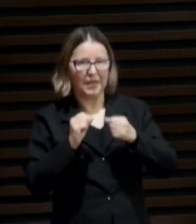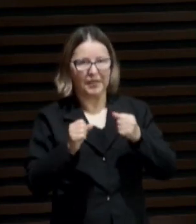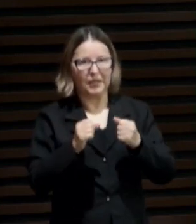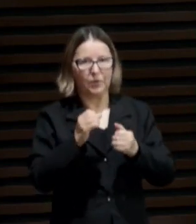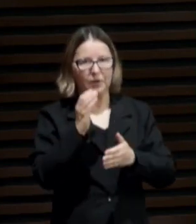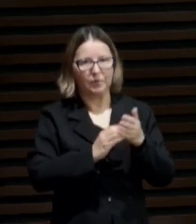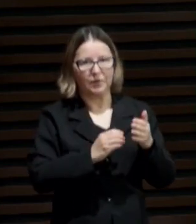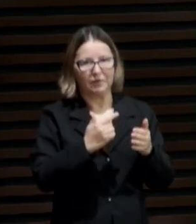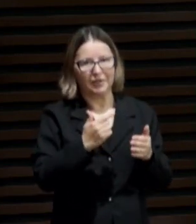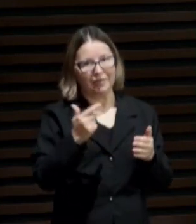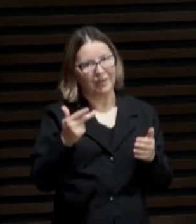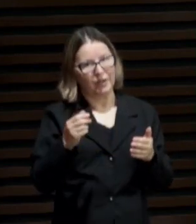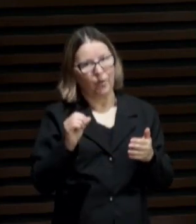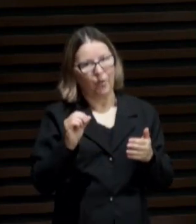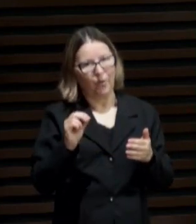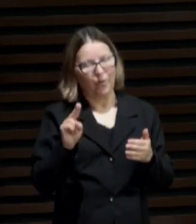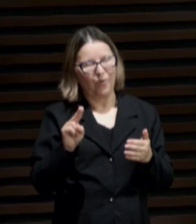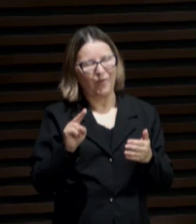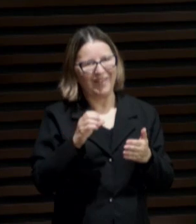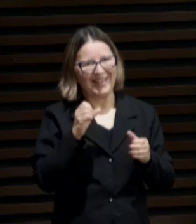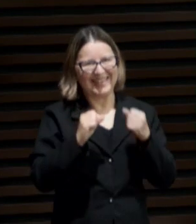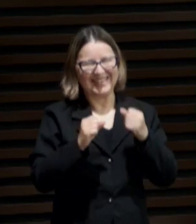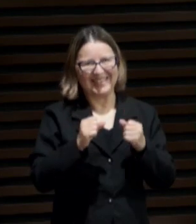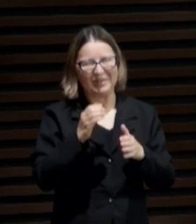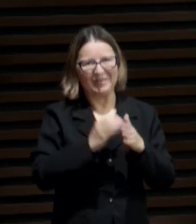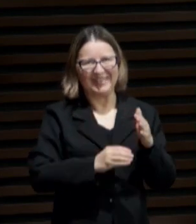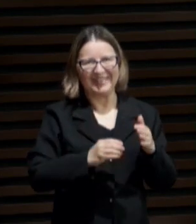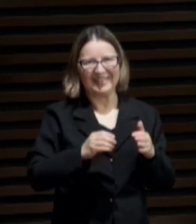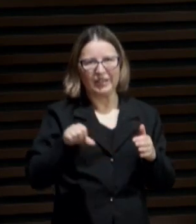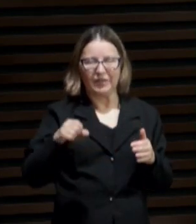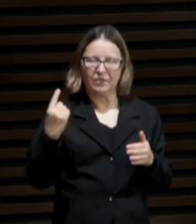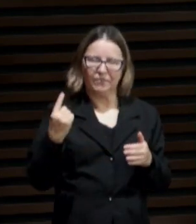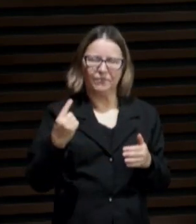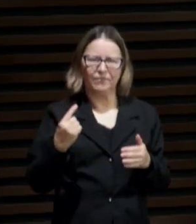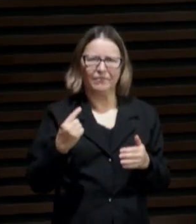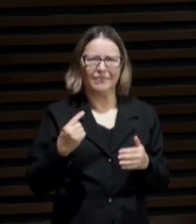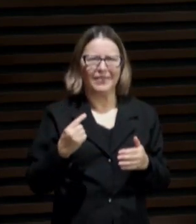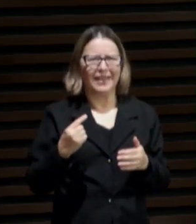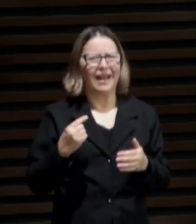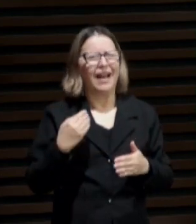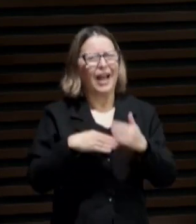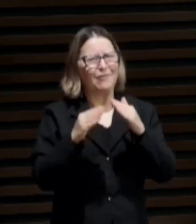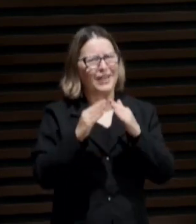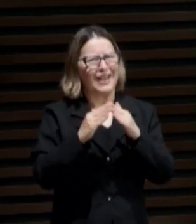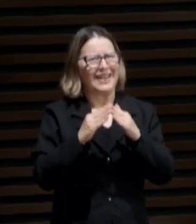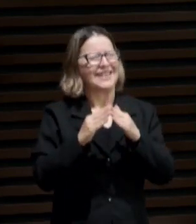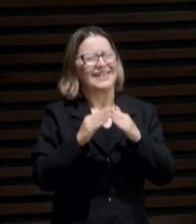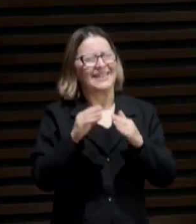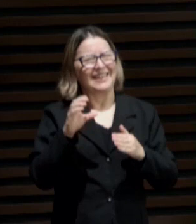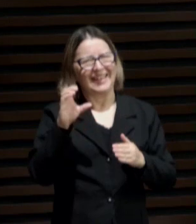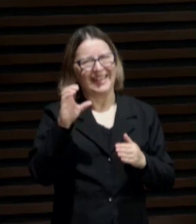vez na casa da Dona Creuza, e eu falando sobre isso. Dona Creuza, a Bíblia não foi feita para ficar aberta em cima